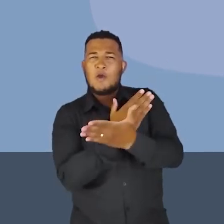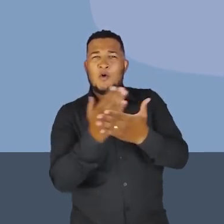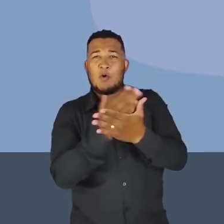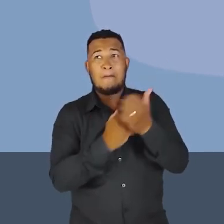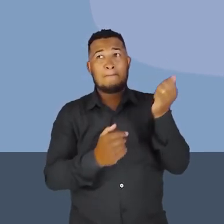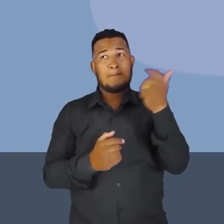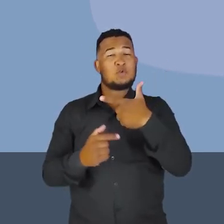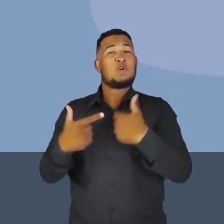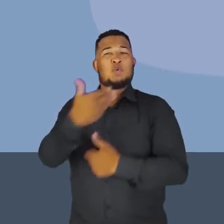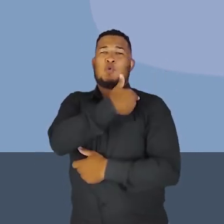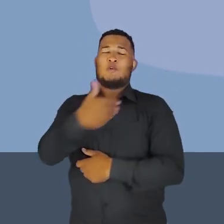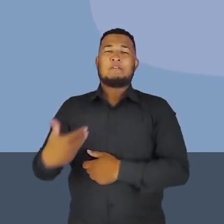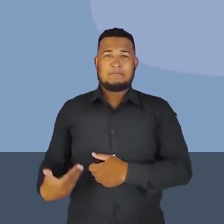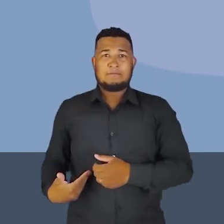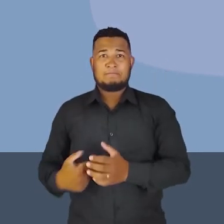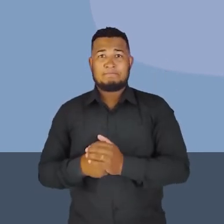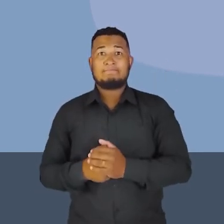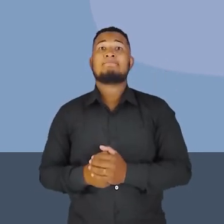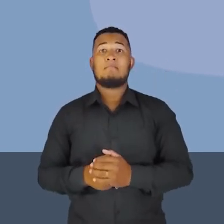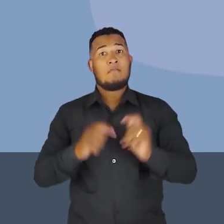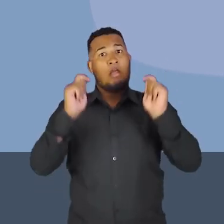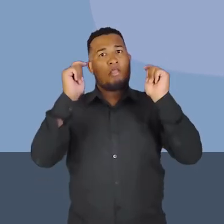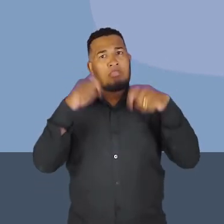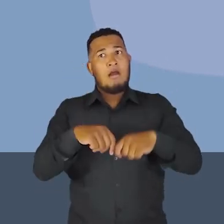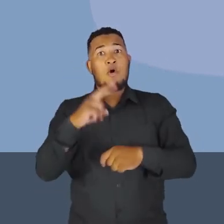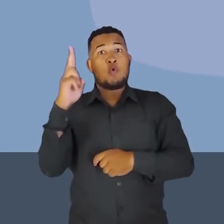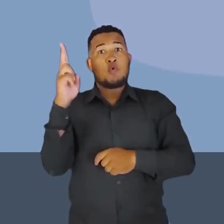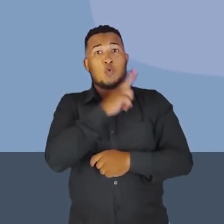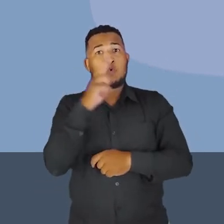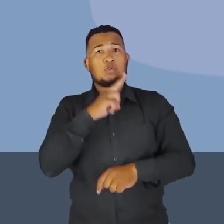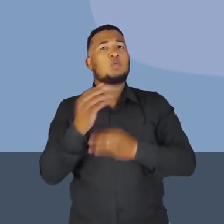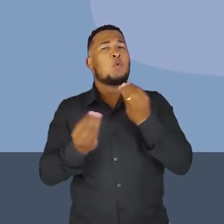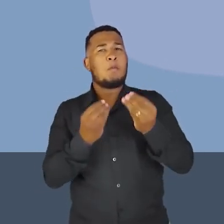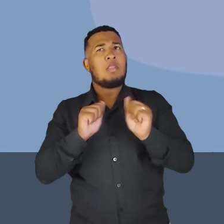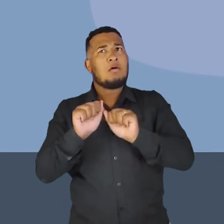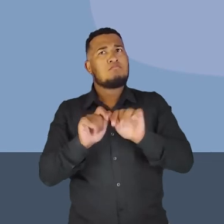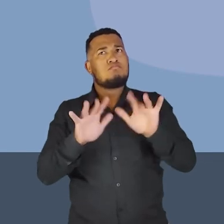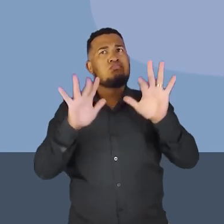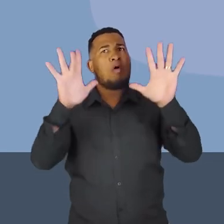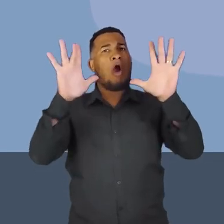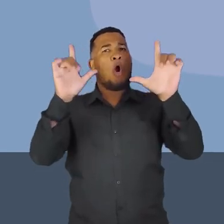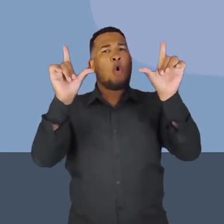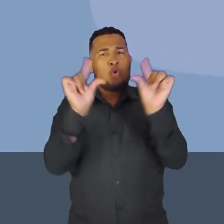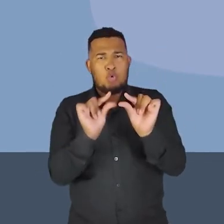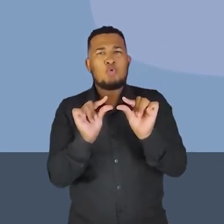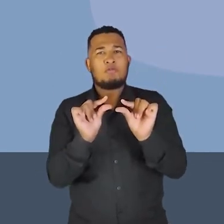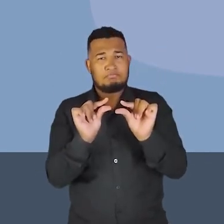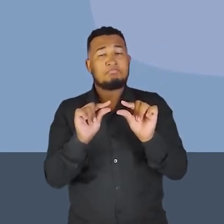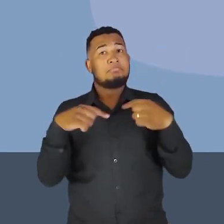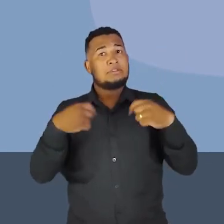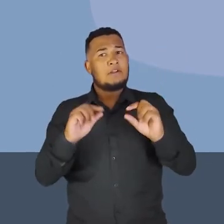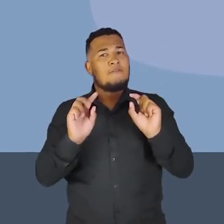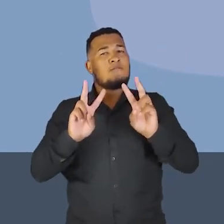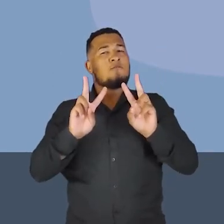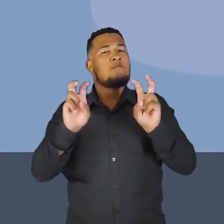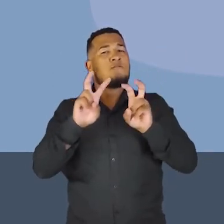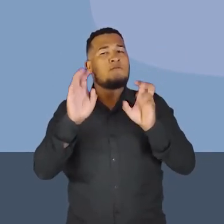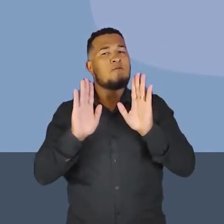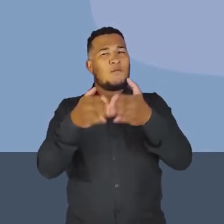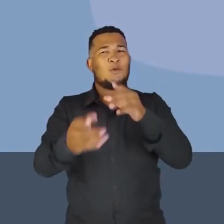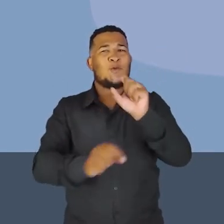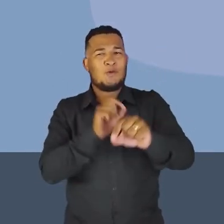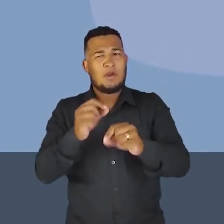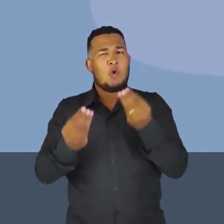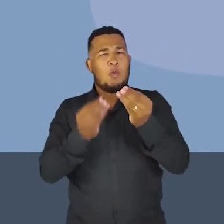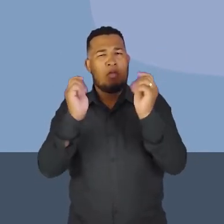governos nacionais. É possível e urgente reduzir as emissões. Devemos trabalhar questões relativas a melhorias